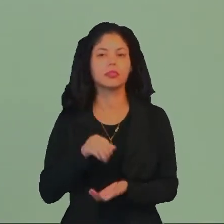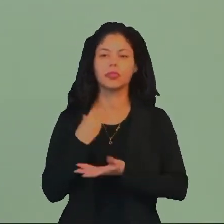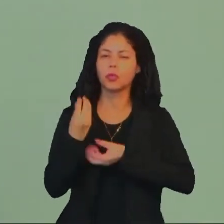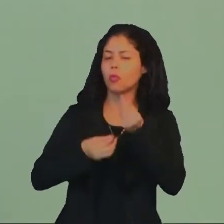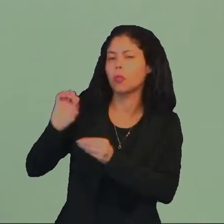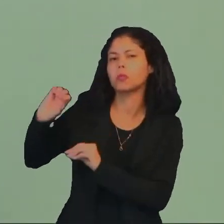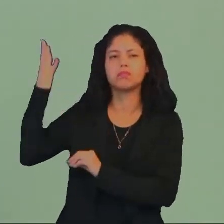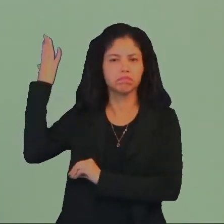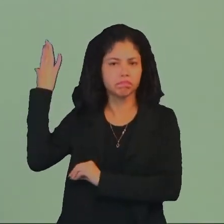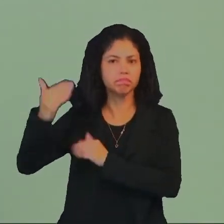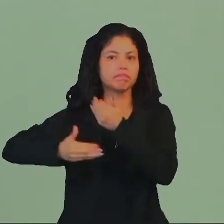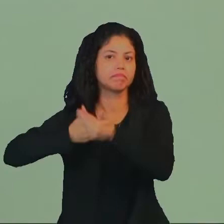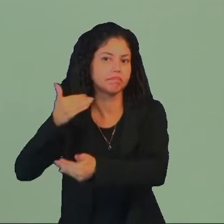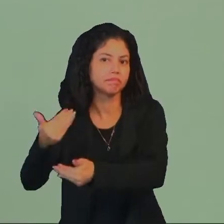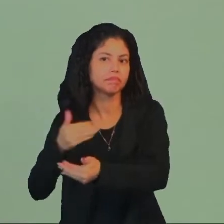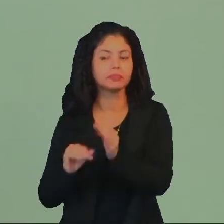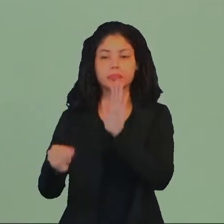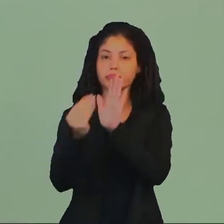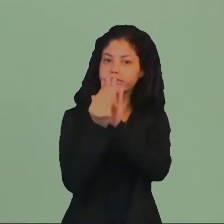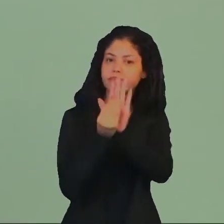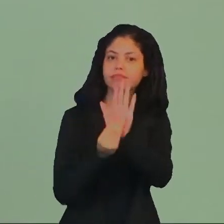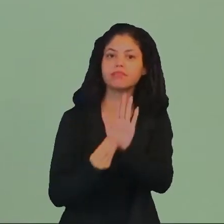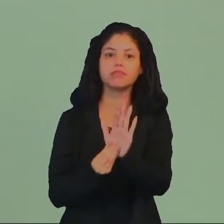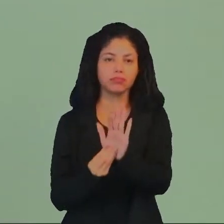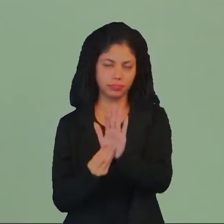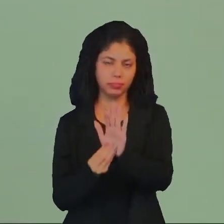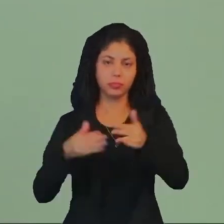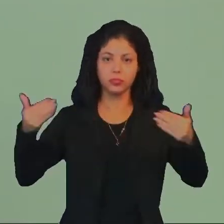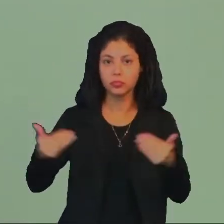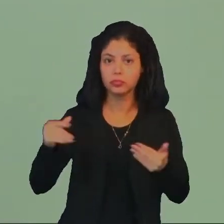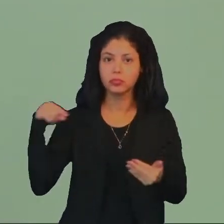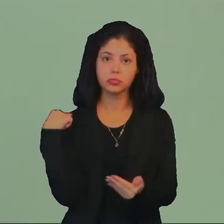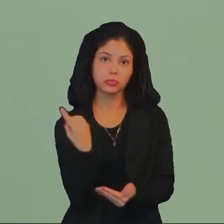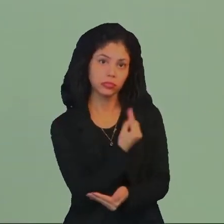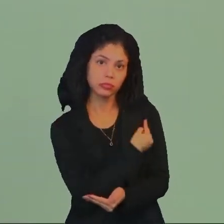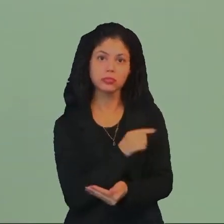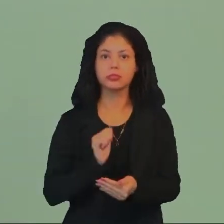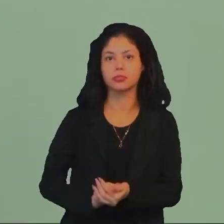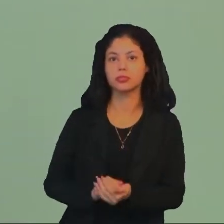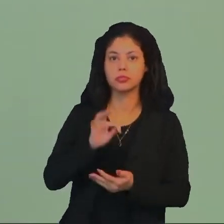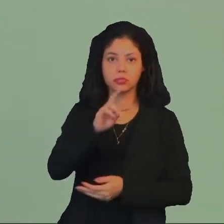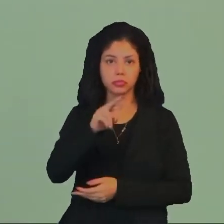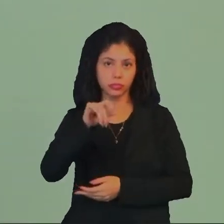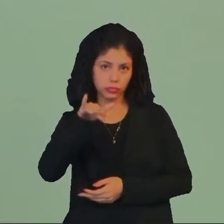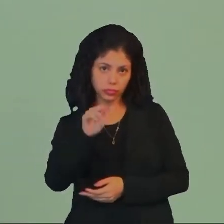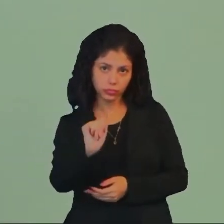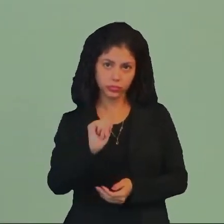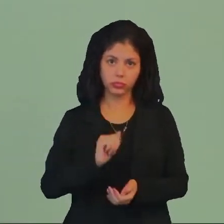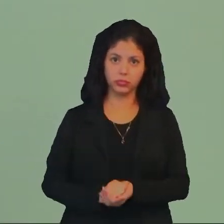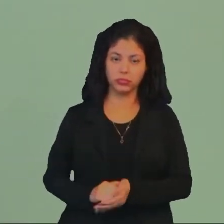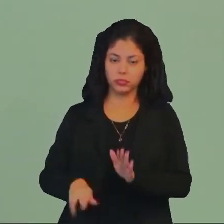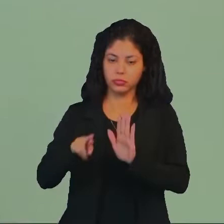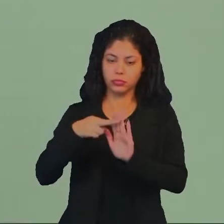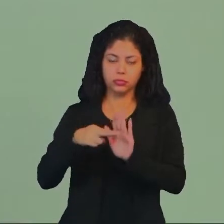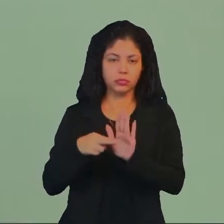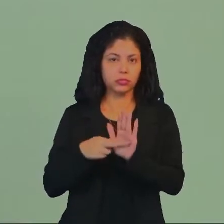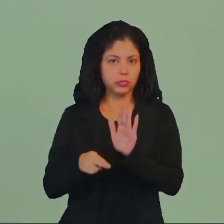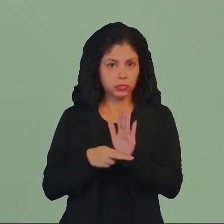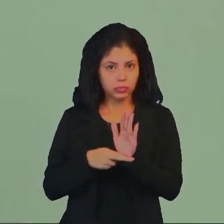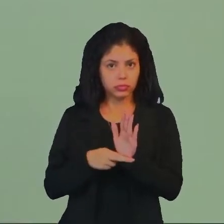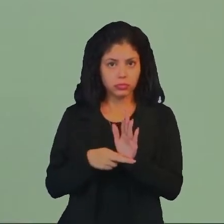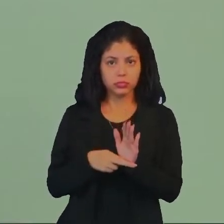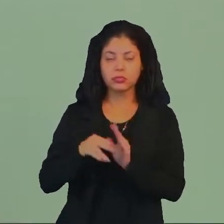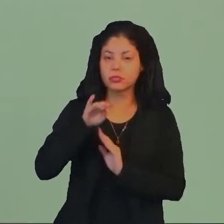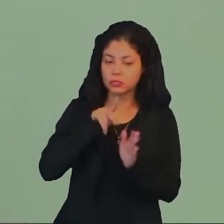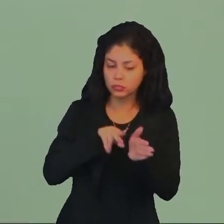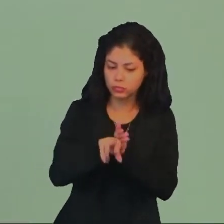se deu essa evolução, as evidências da evolução. Hoje nós vamos estudar sobre a taxonomia, né? Ou regras de